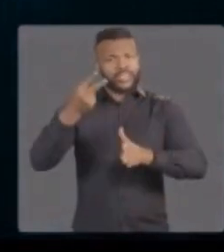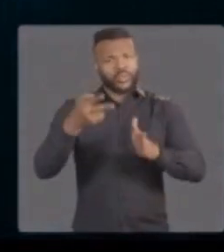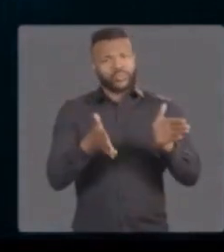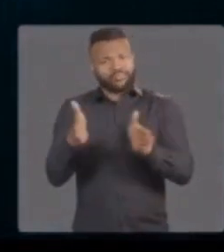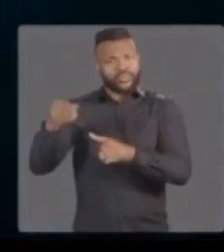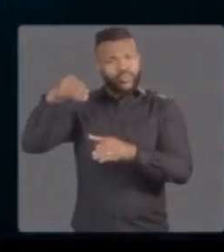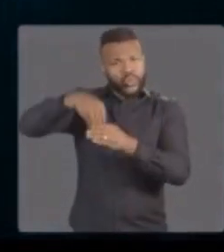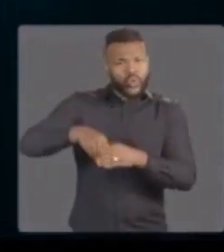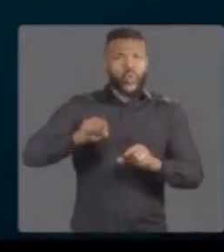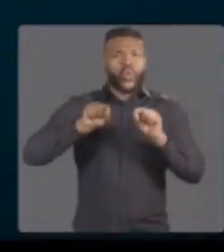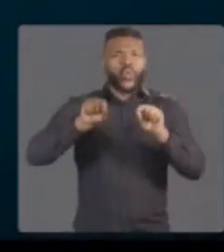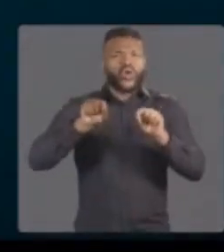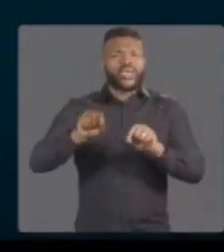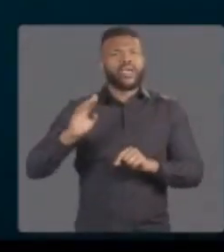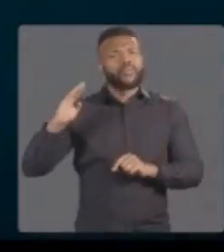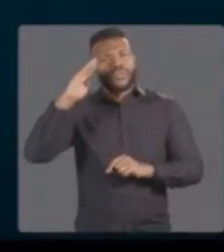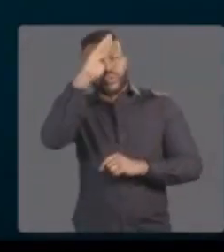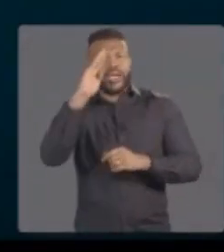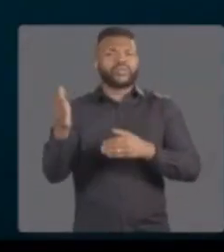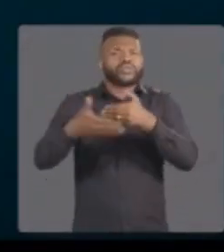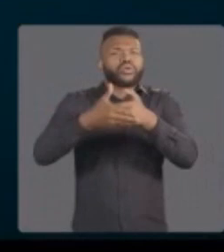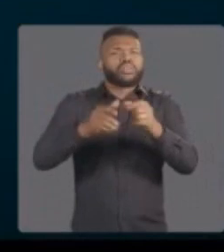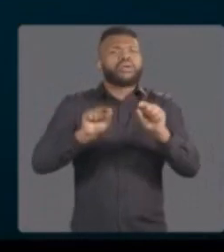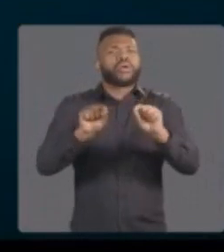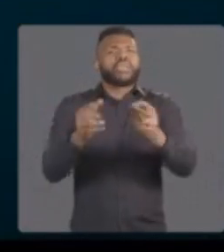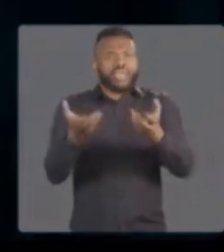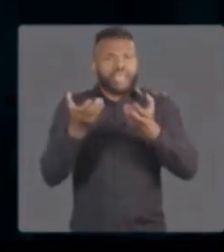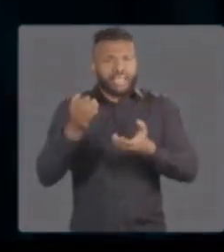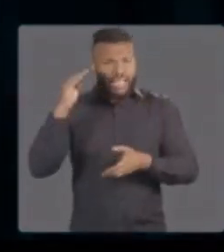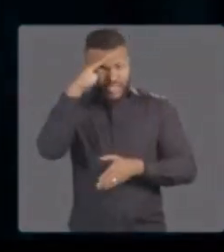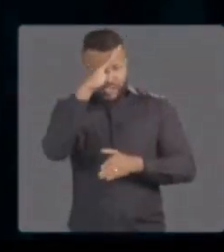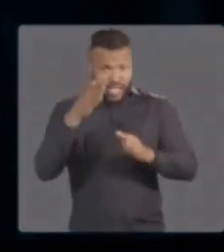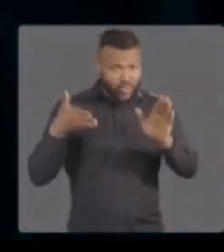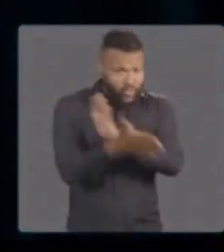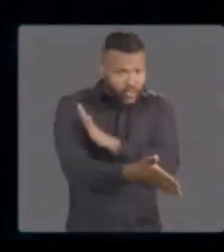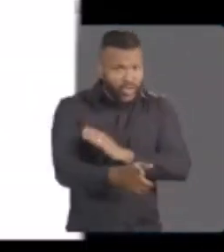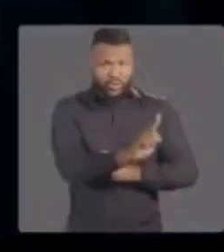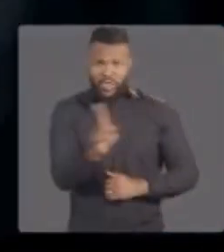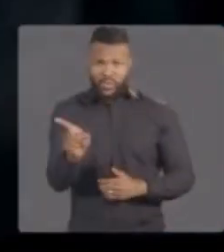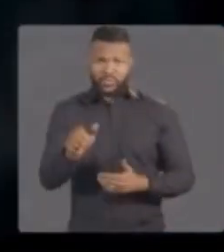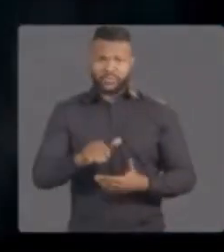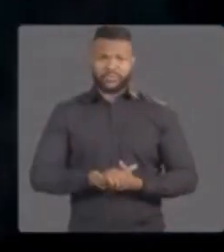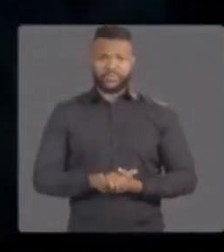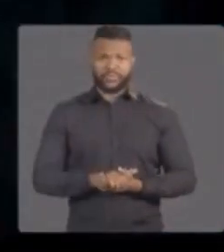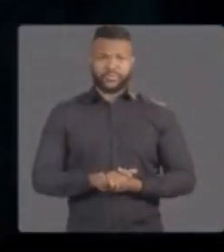debate no segundo turno. O que Bolsonaro quer esconder? Candidato fujão, não.